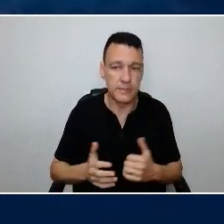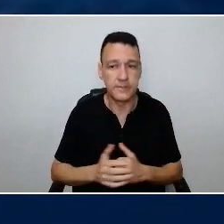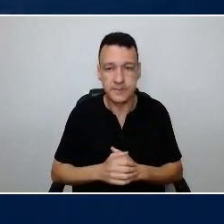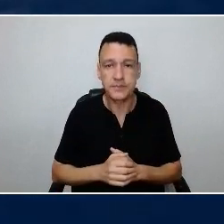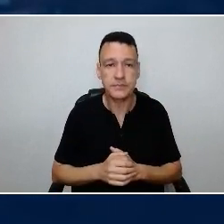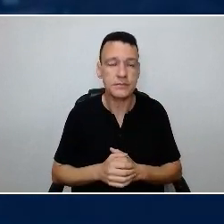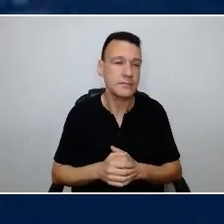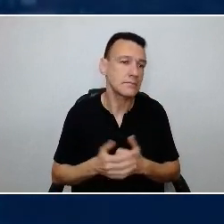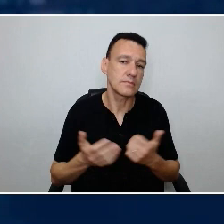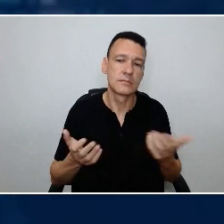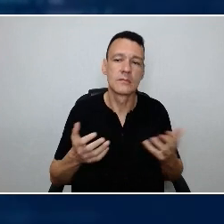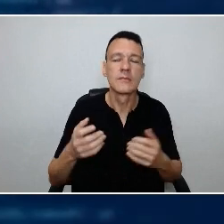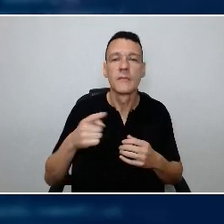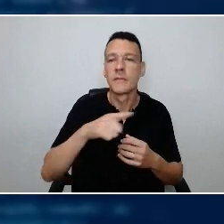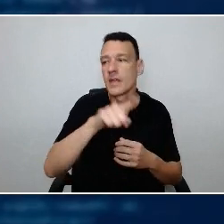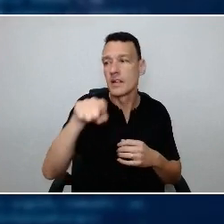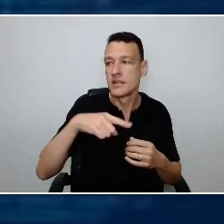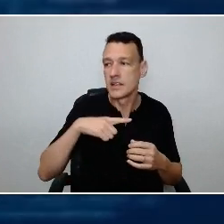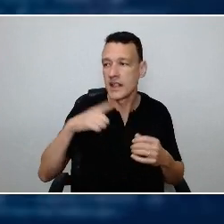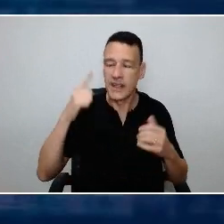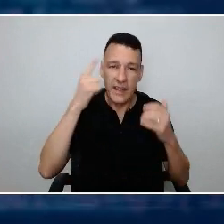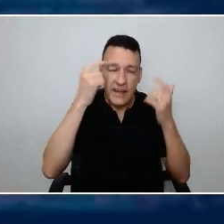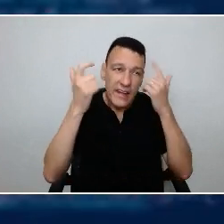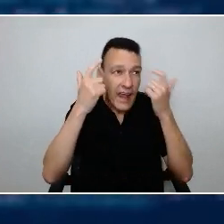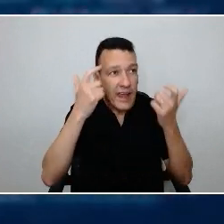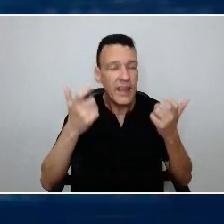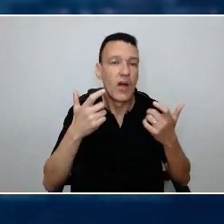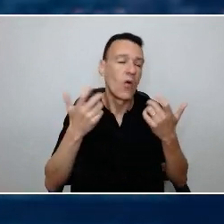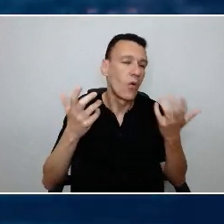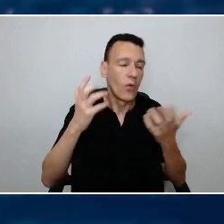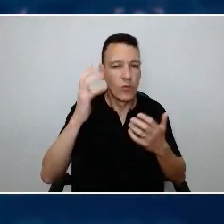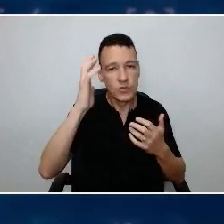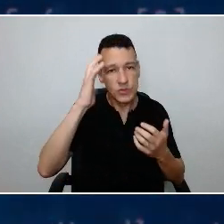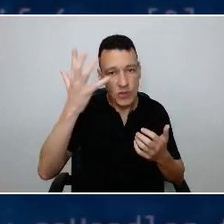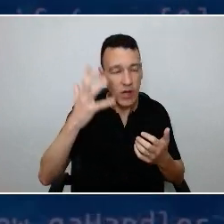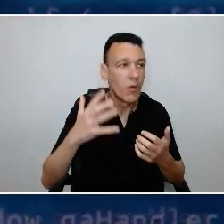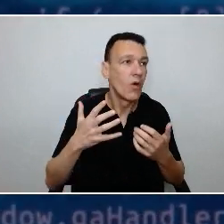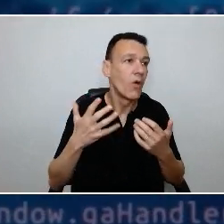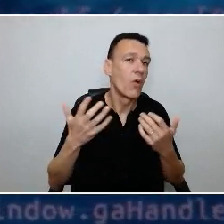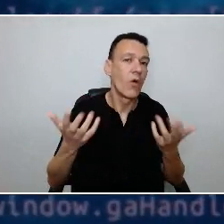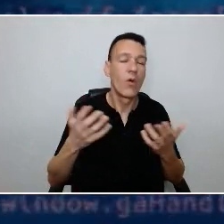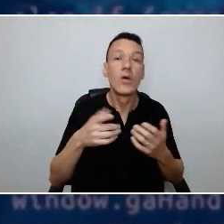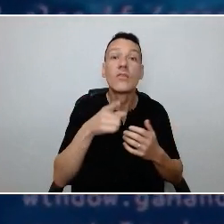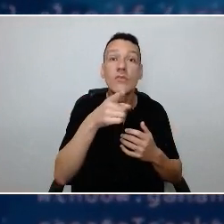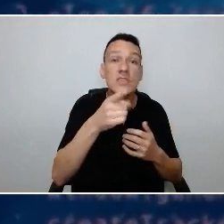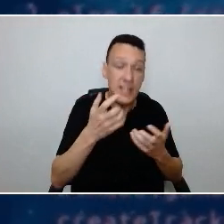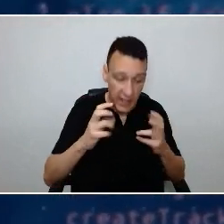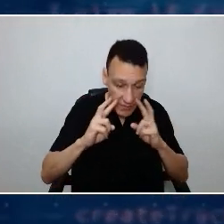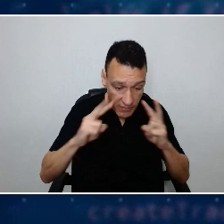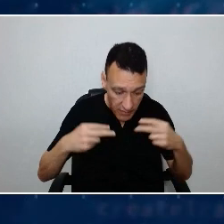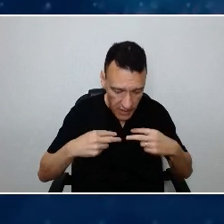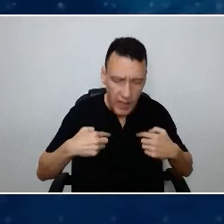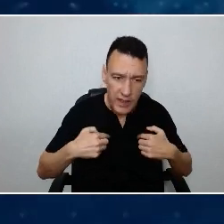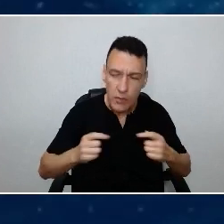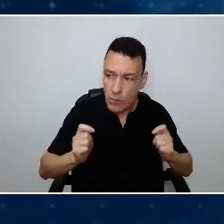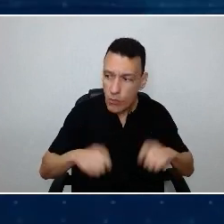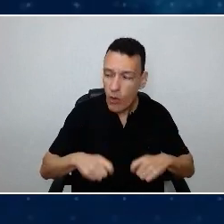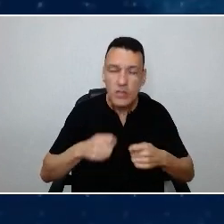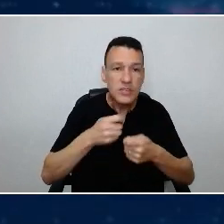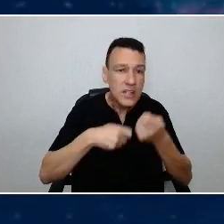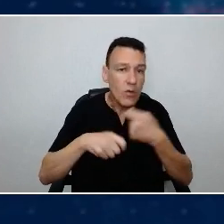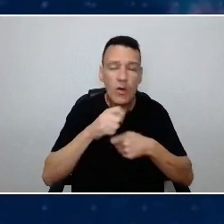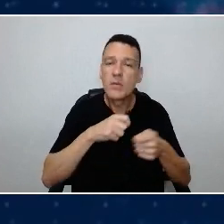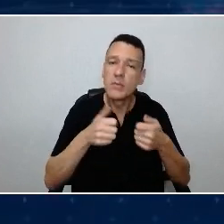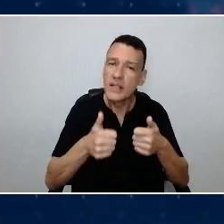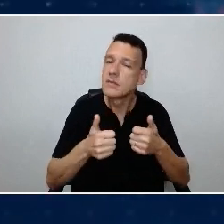ideias soluções ou até mesmo você querer empreender em si mesmo ver você si mesmo como negócio e querer construir querer